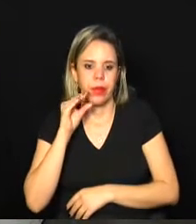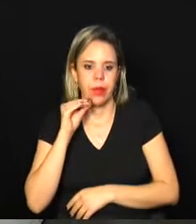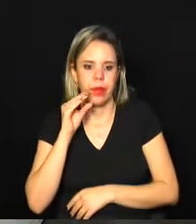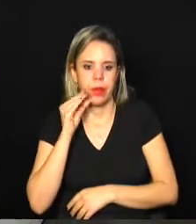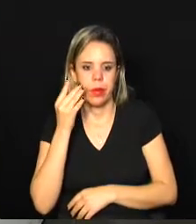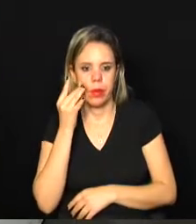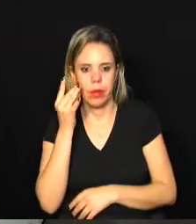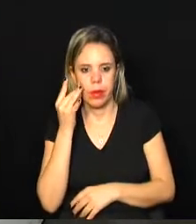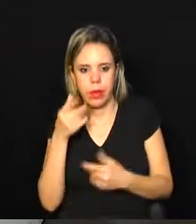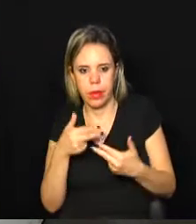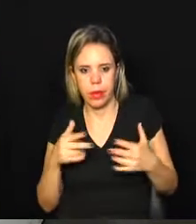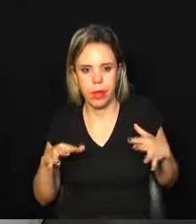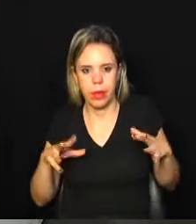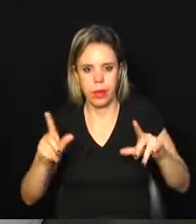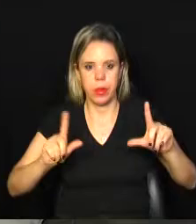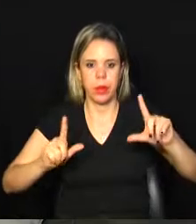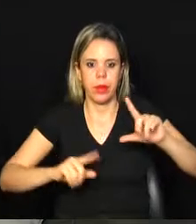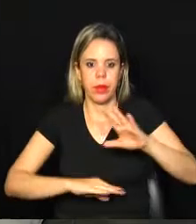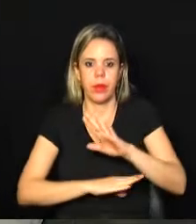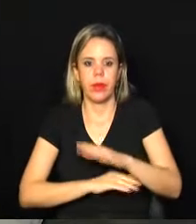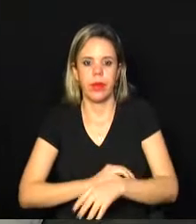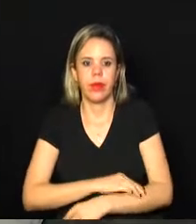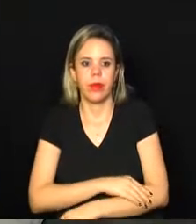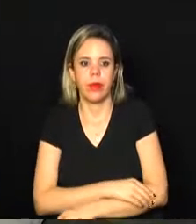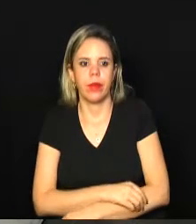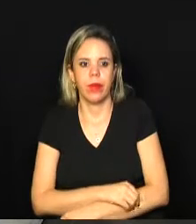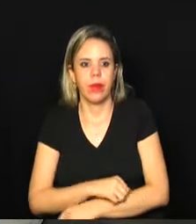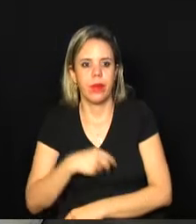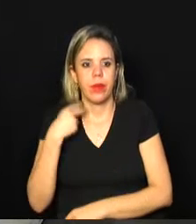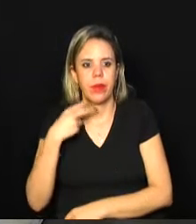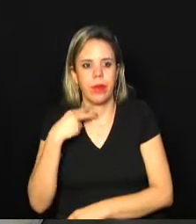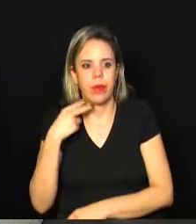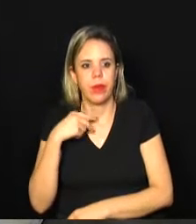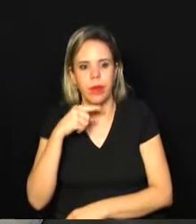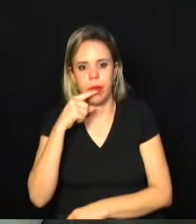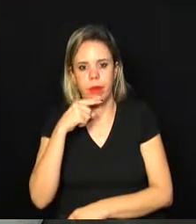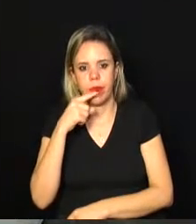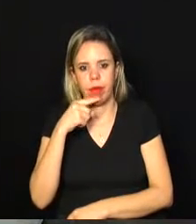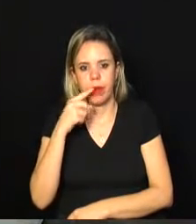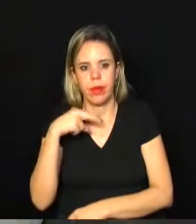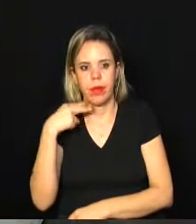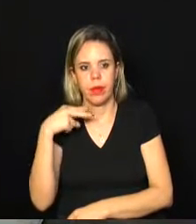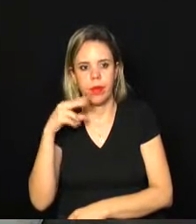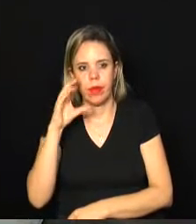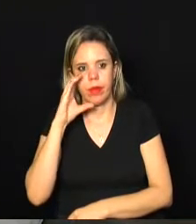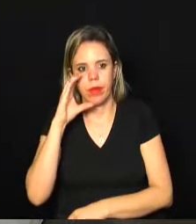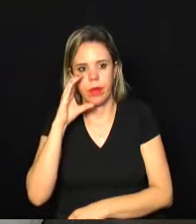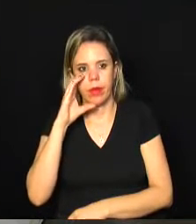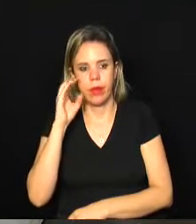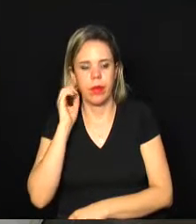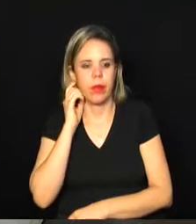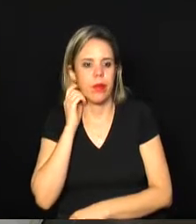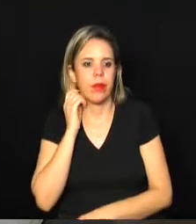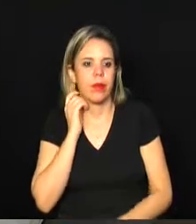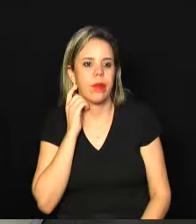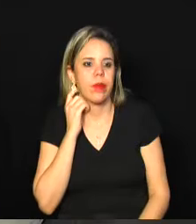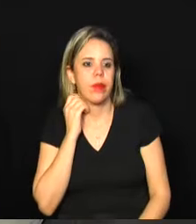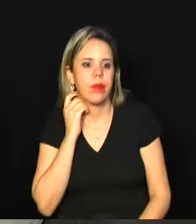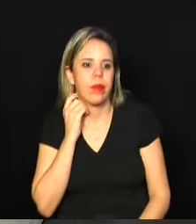presente e só da TV Câmara e o vereador Eduardo magoga e o vereador Cirilo